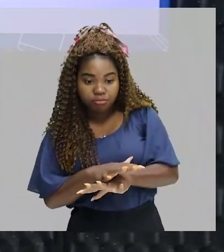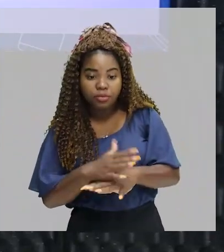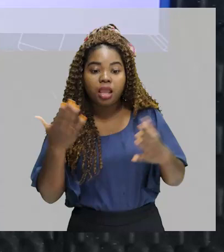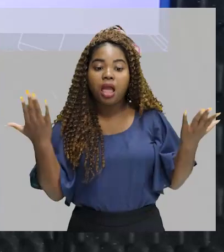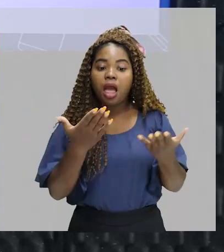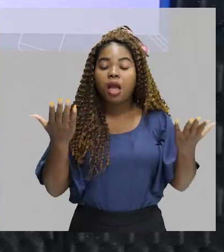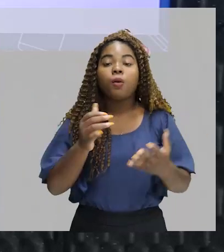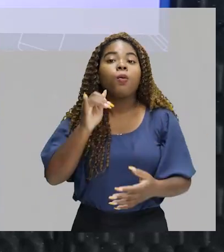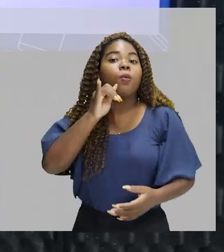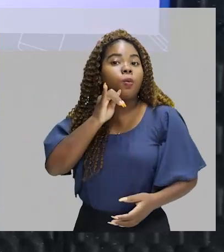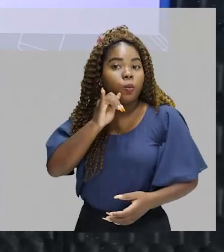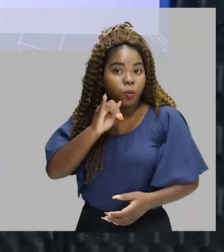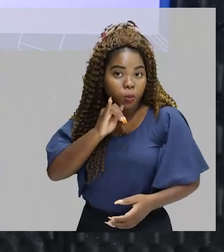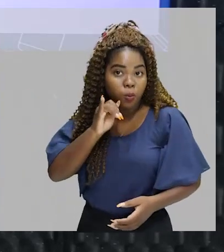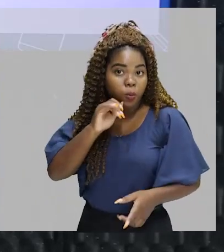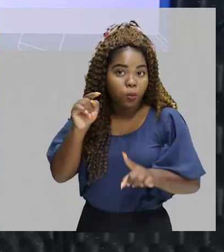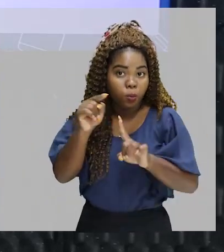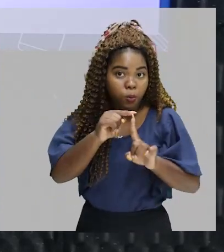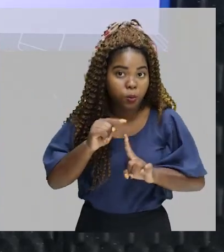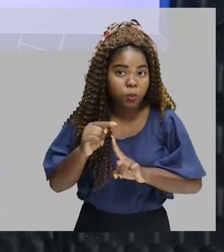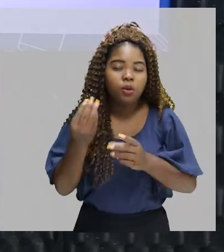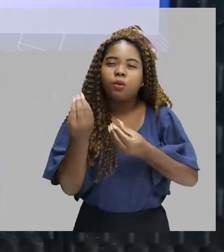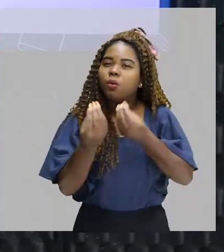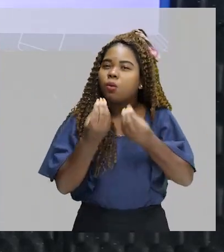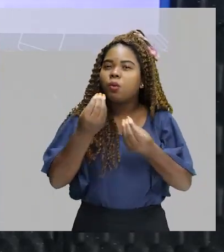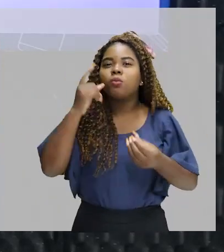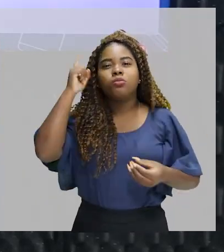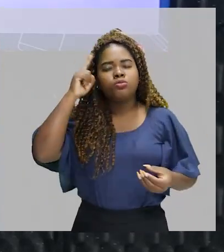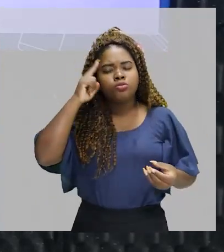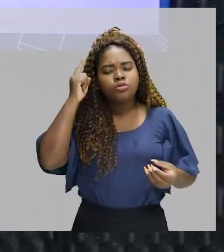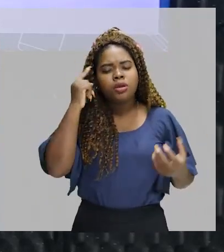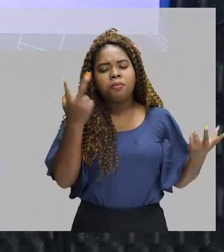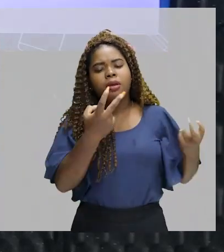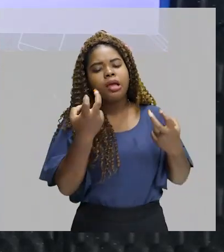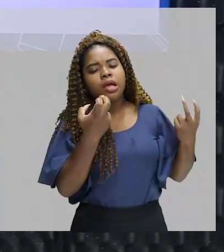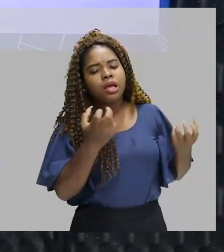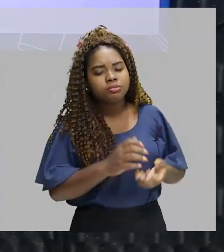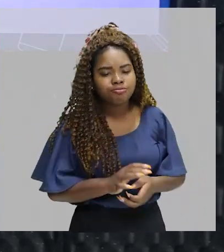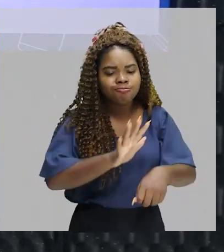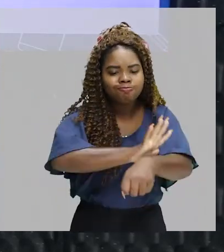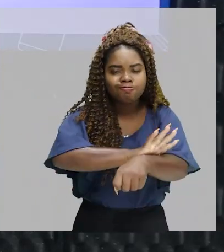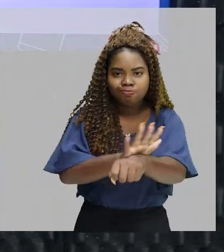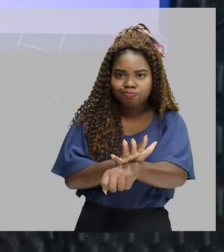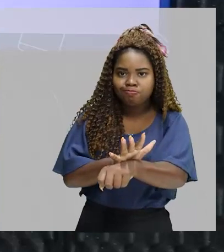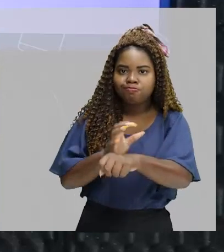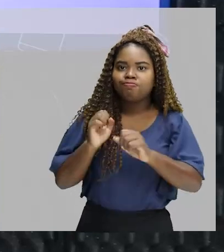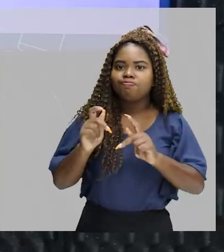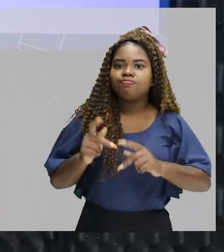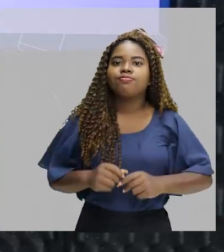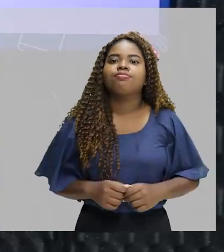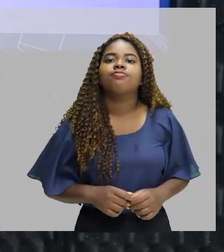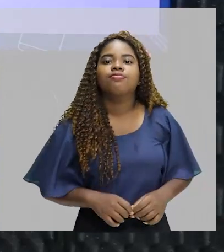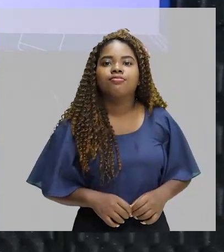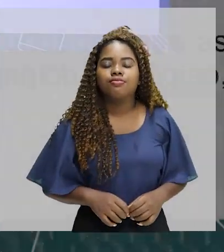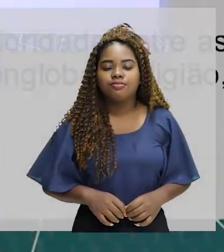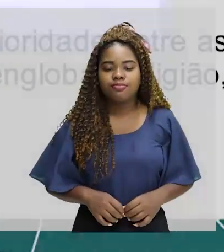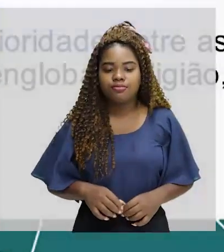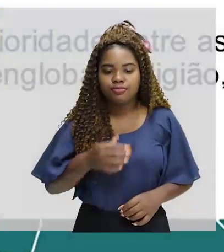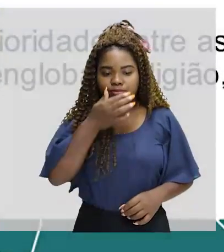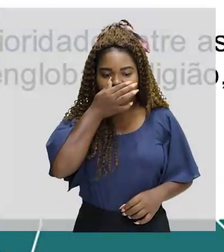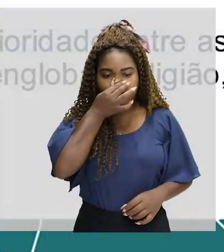os exemplos, os tipos, como no dia a dia a gente consegue perceber o racismo. Beleza? Vamos lá